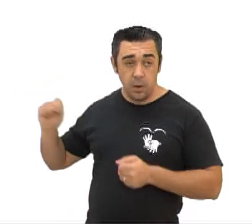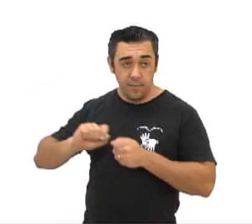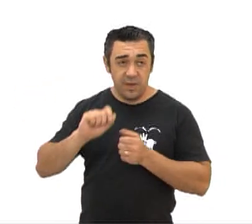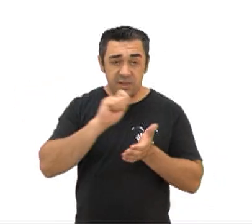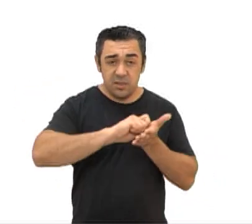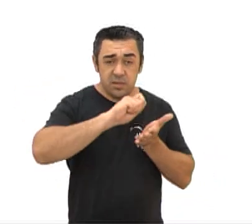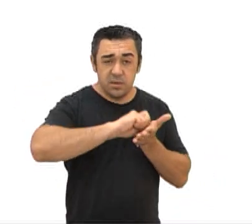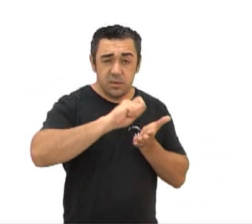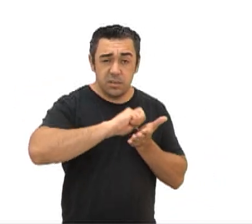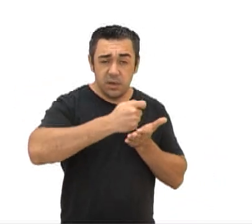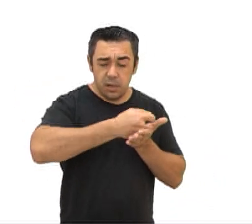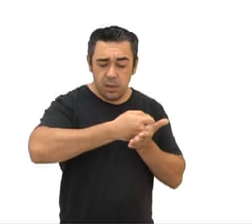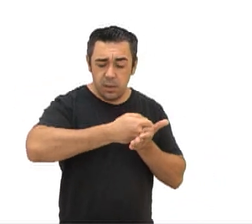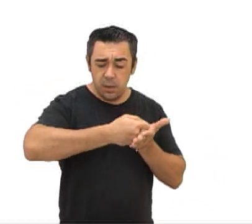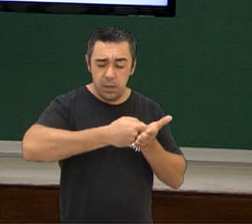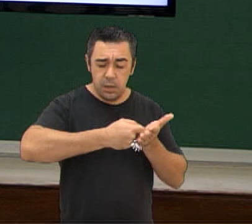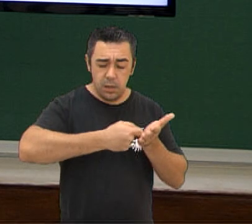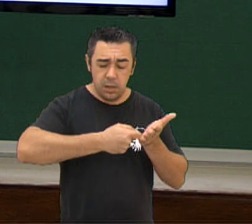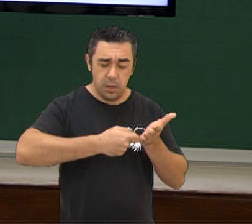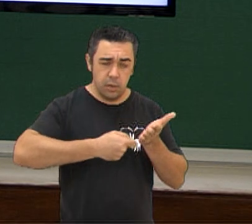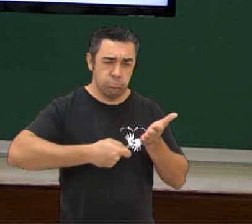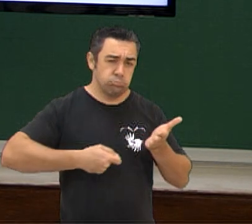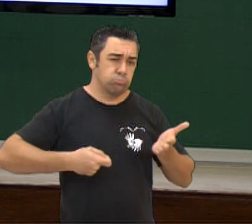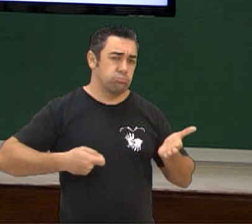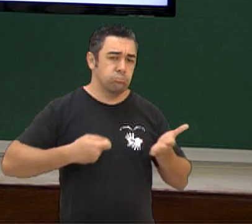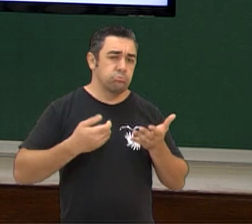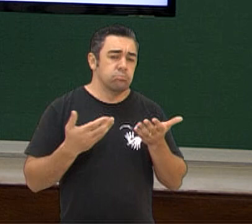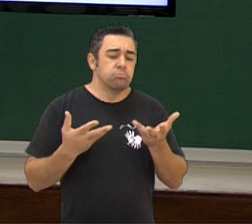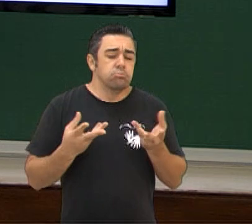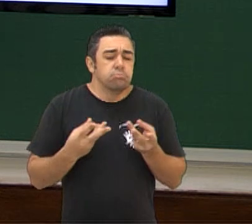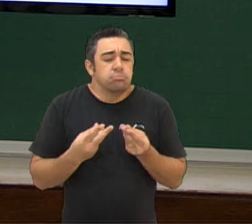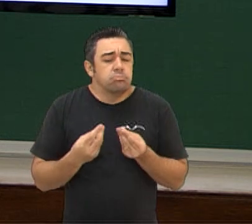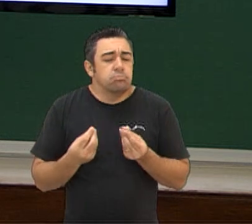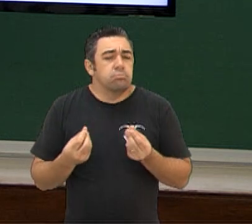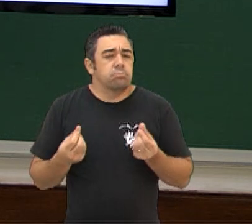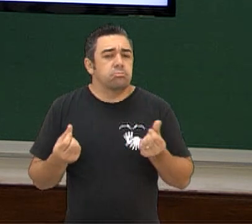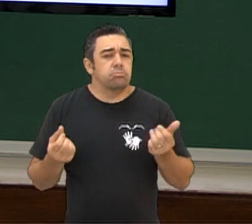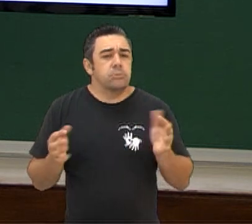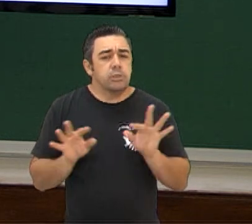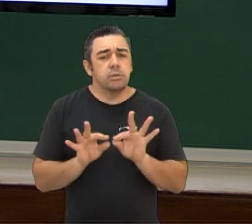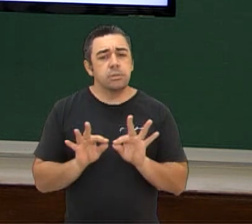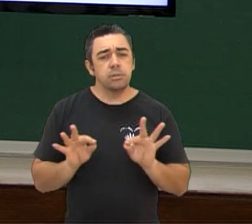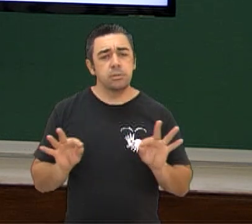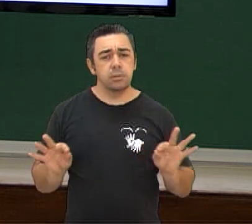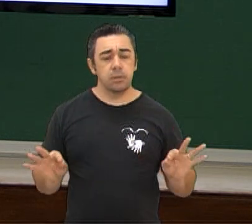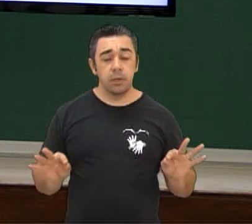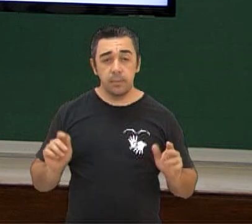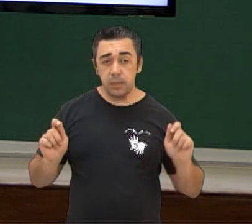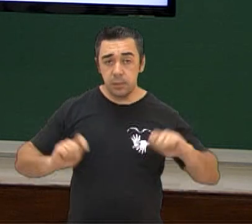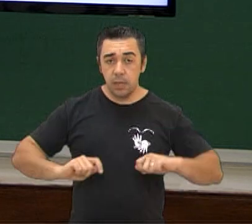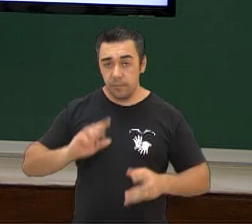bem suave, de modo bem simples, de um melhor entendimento